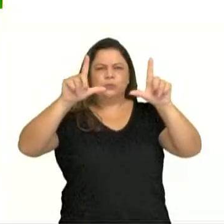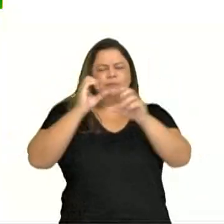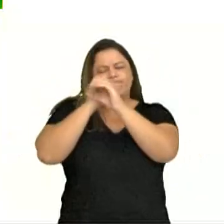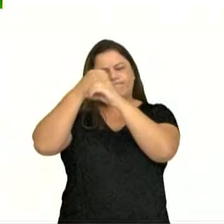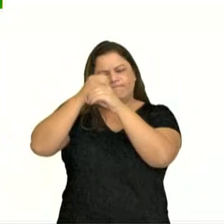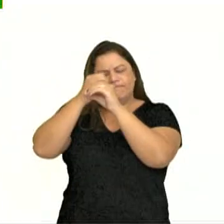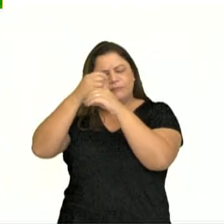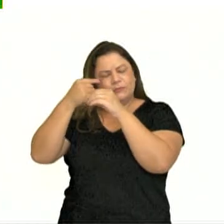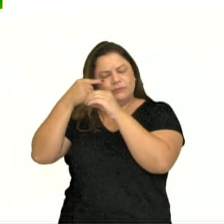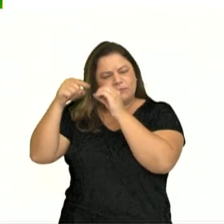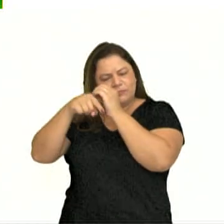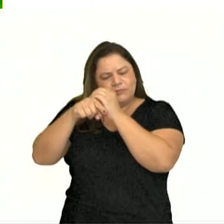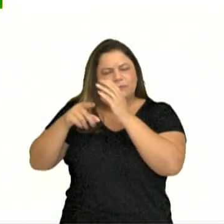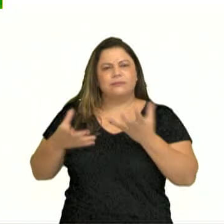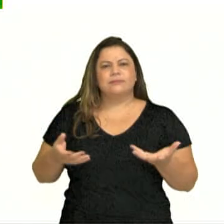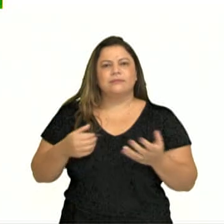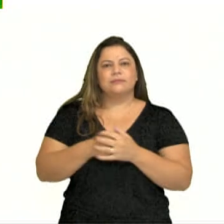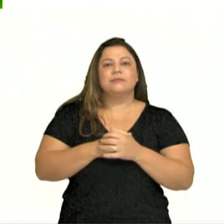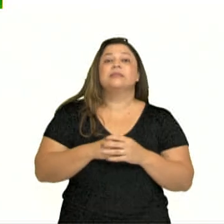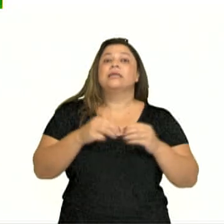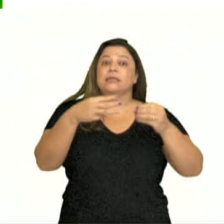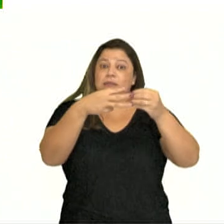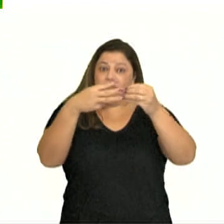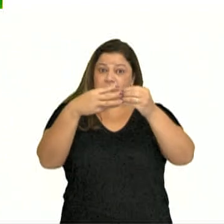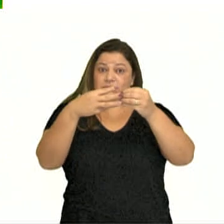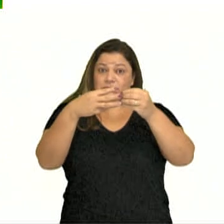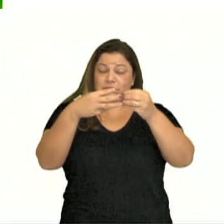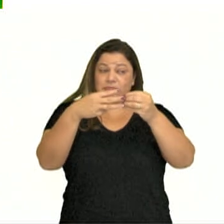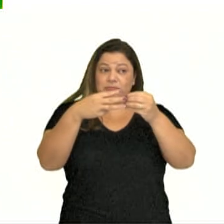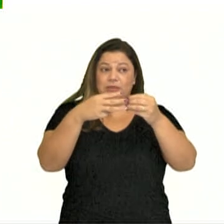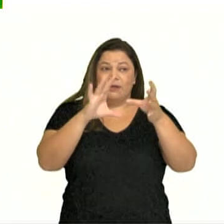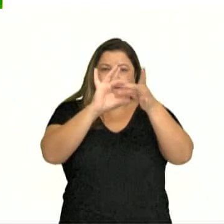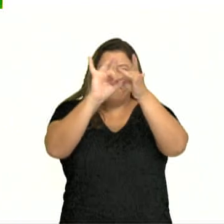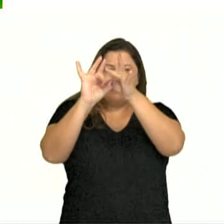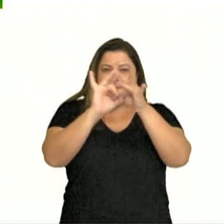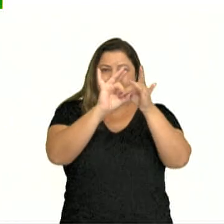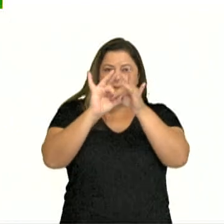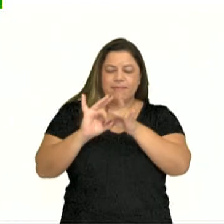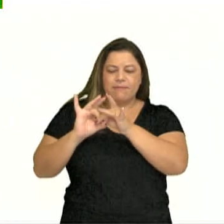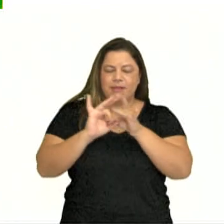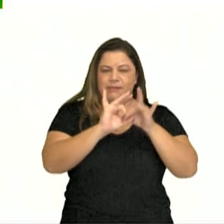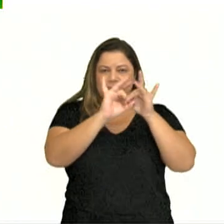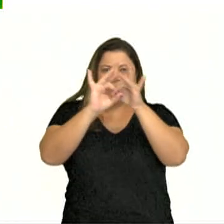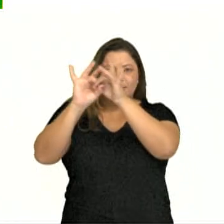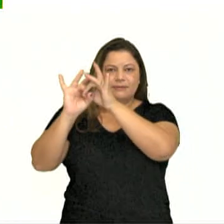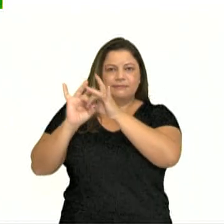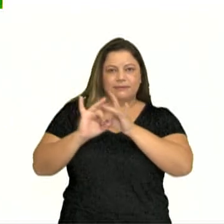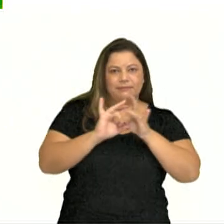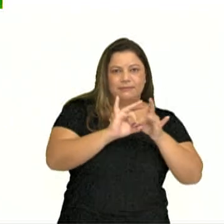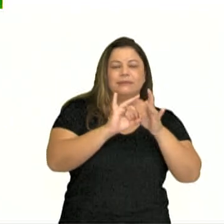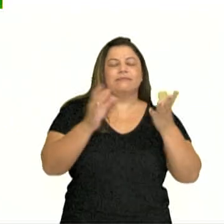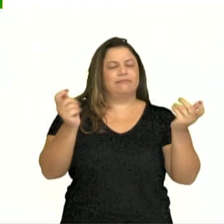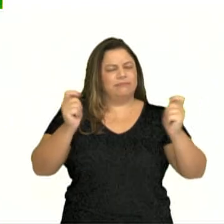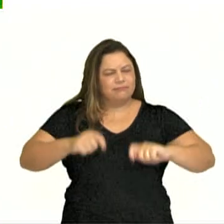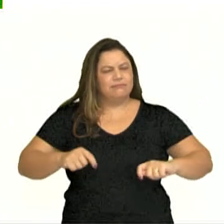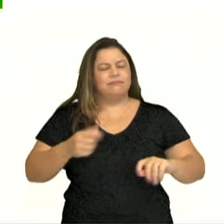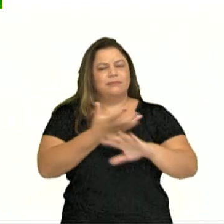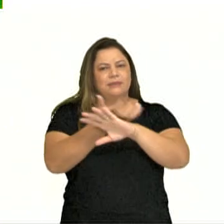microscópio, são células, estão uma do lado da outra, que vão formar tecidos, vegetais. Então, é